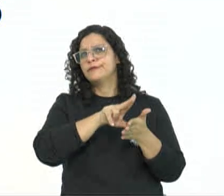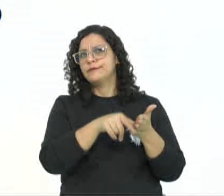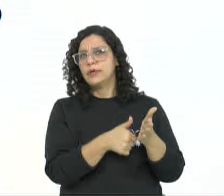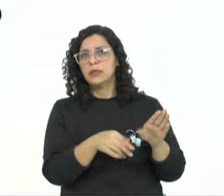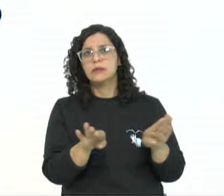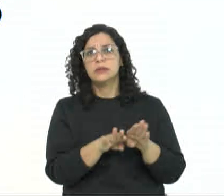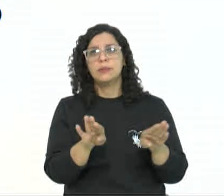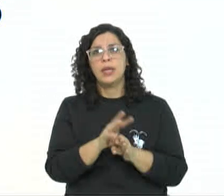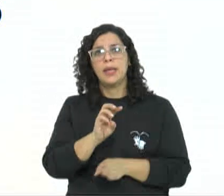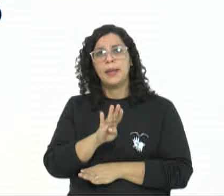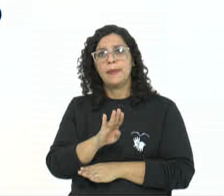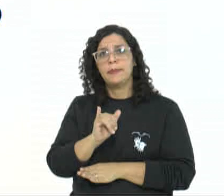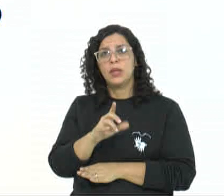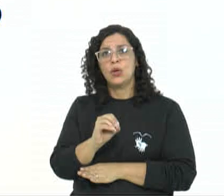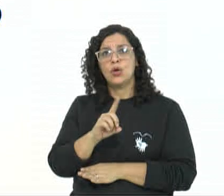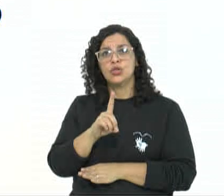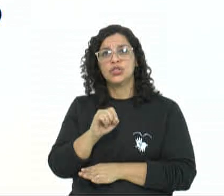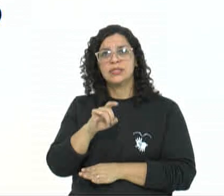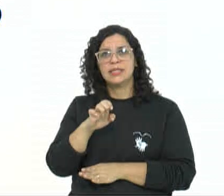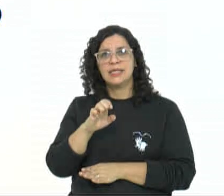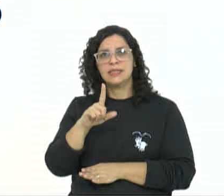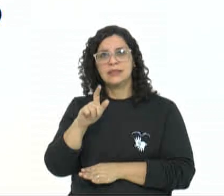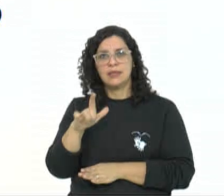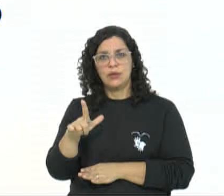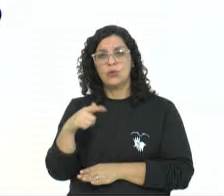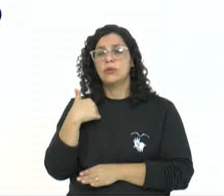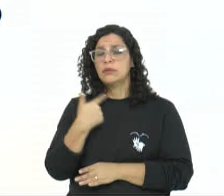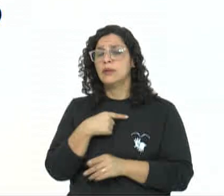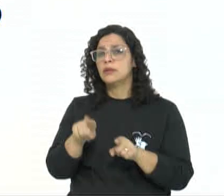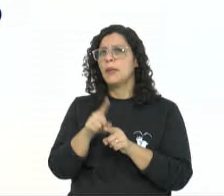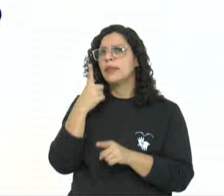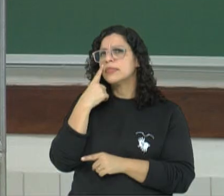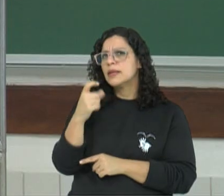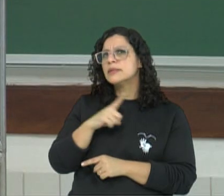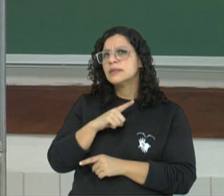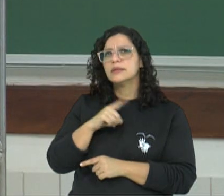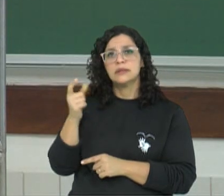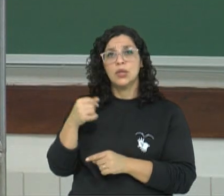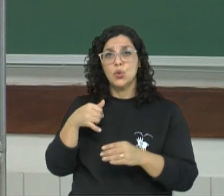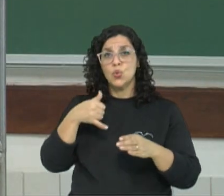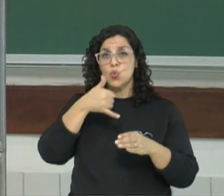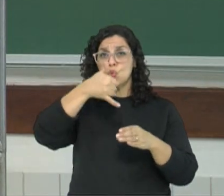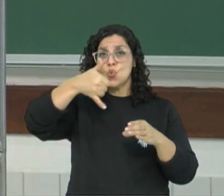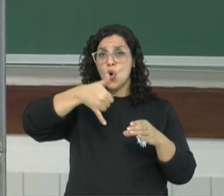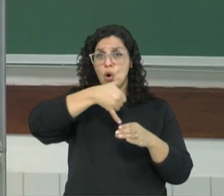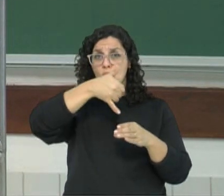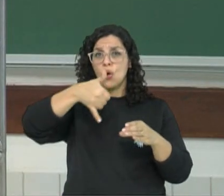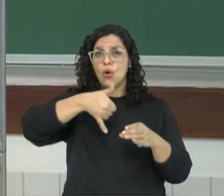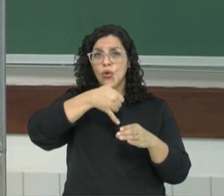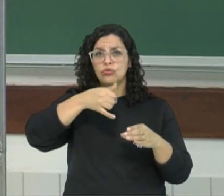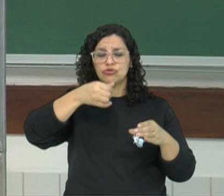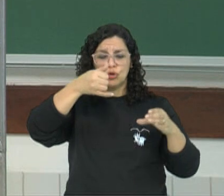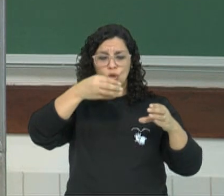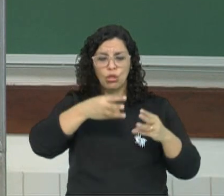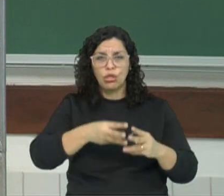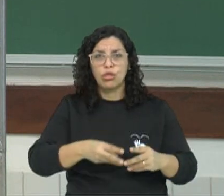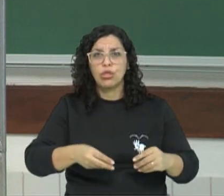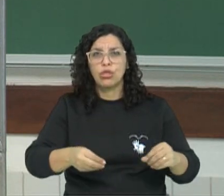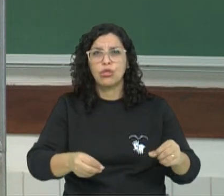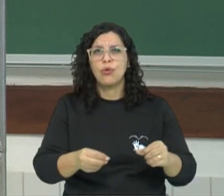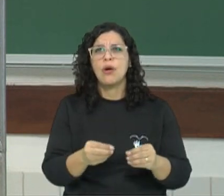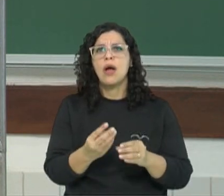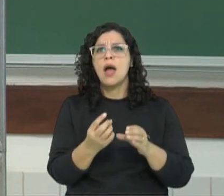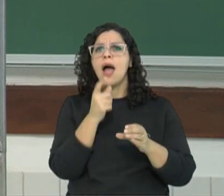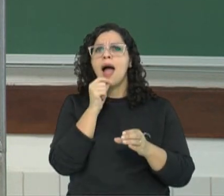entre eles o biodiesel. Essa aqui tem uma questão bastante interessante, né? O óleo descartado, ele causa simplesmente entupimento